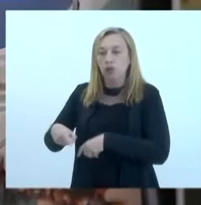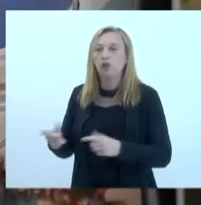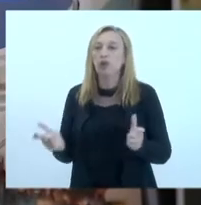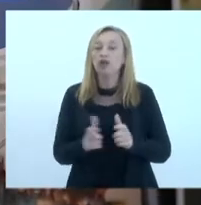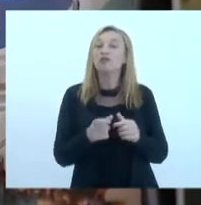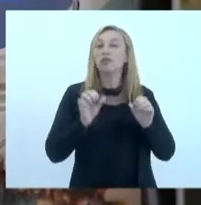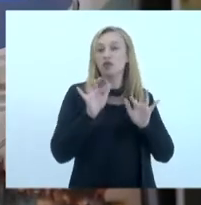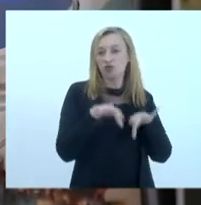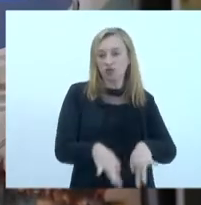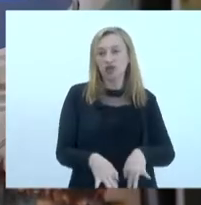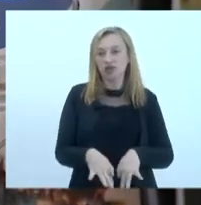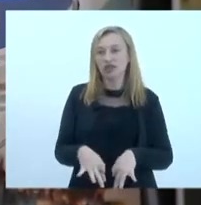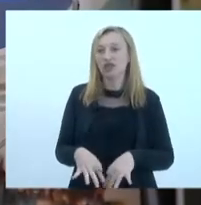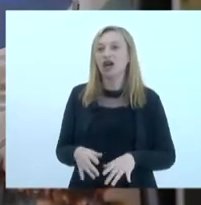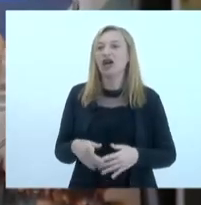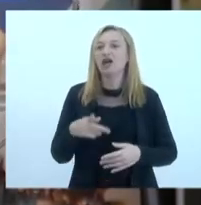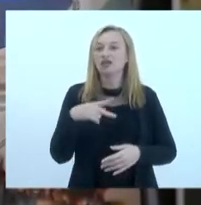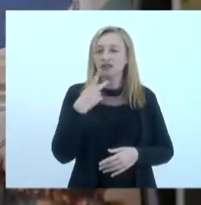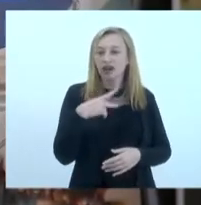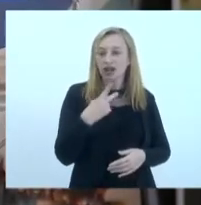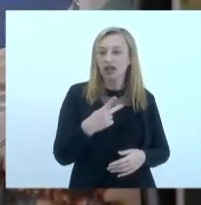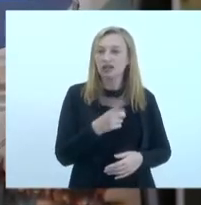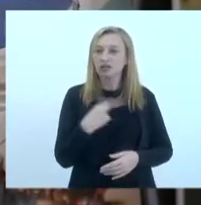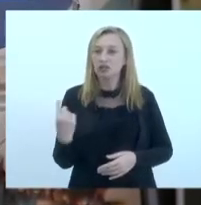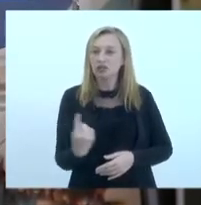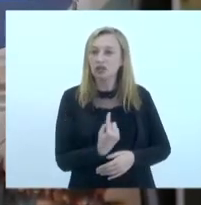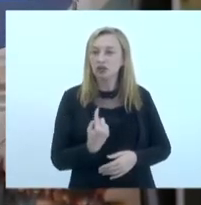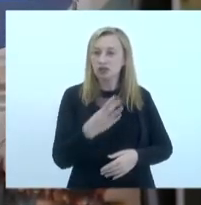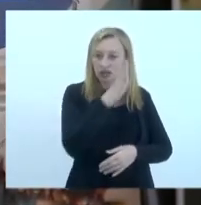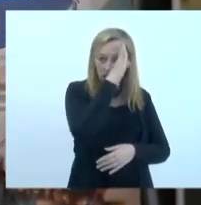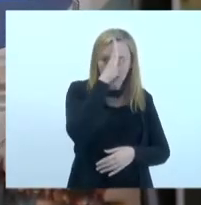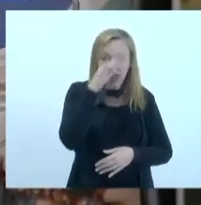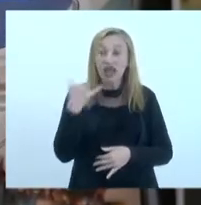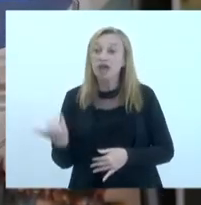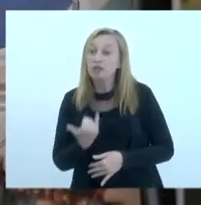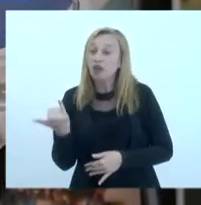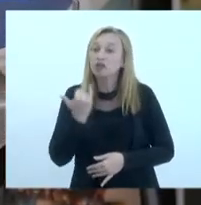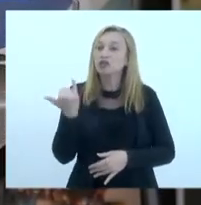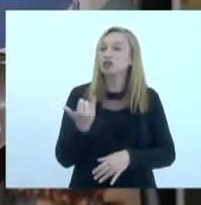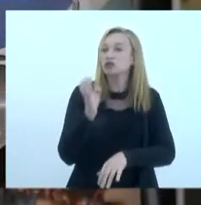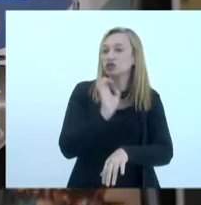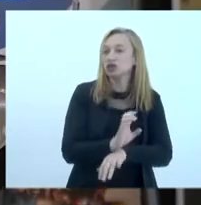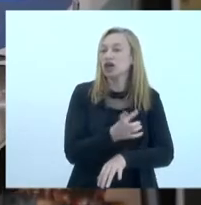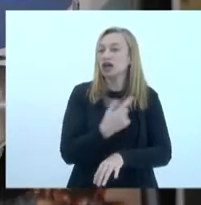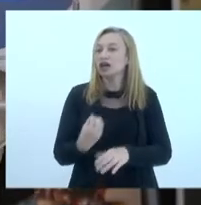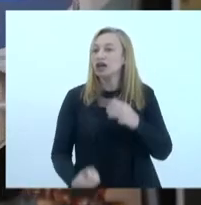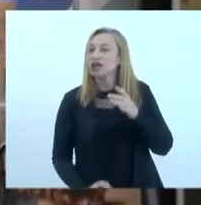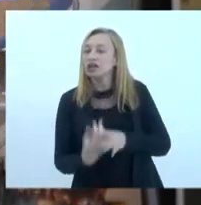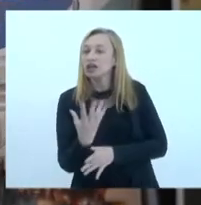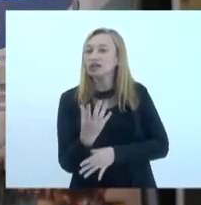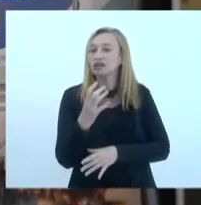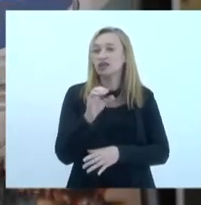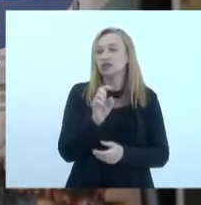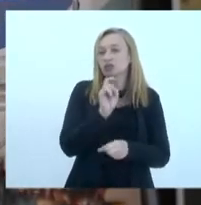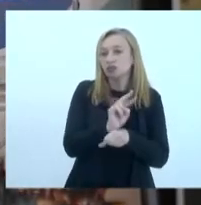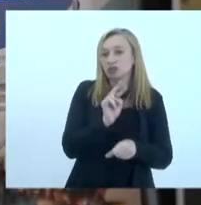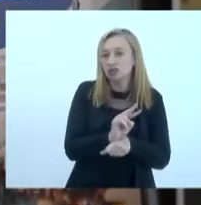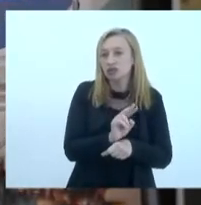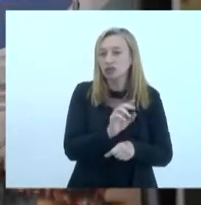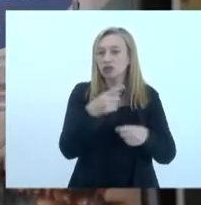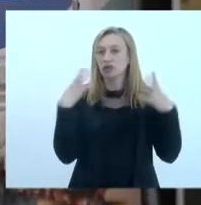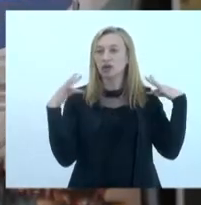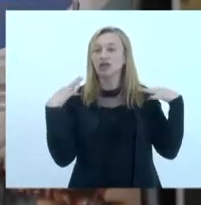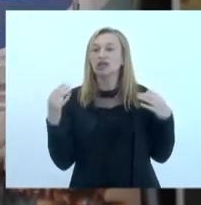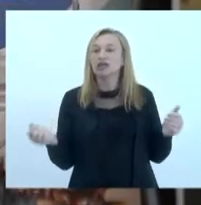fim, claro, envolvendo a nossa academia, tão importante no nosso estado, a criação de observatórios para o turismo, para que nós